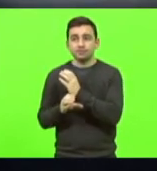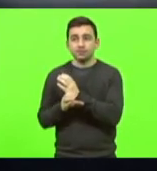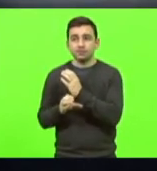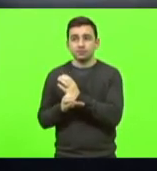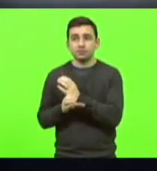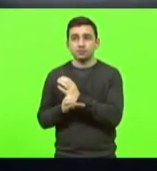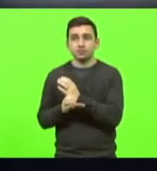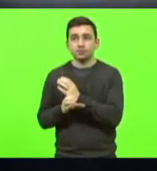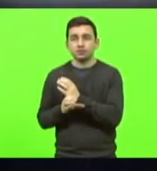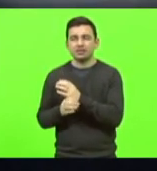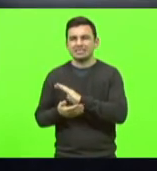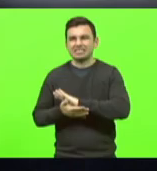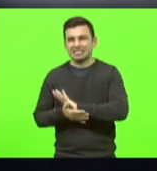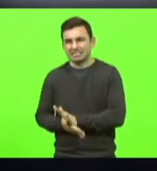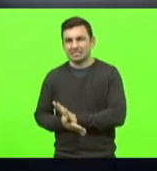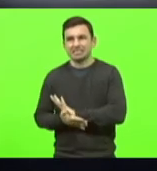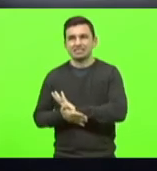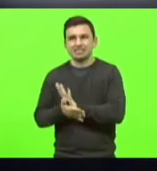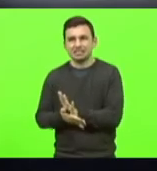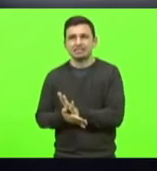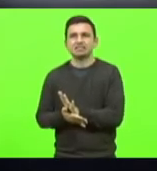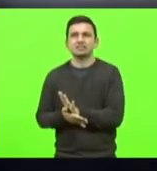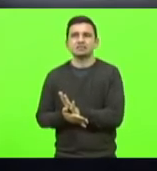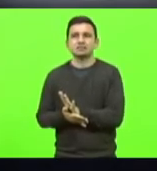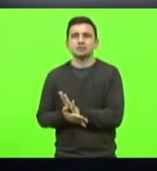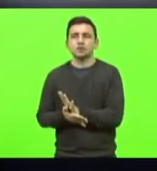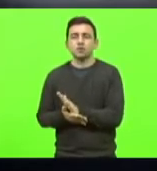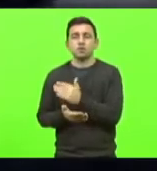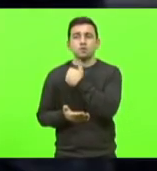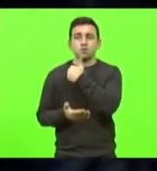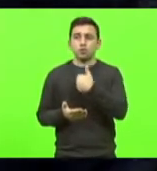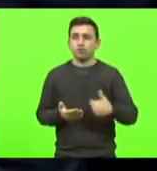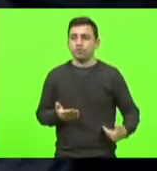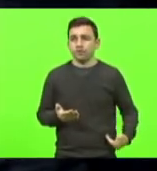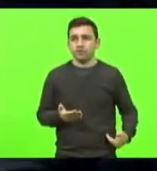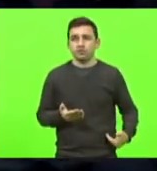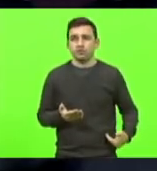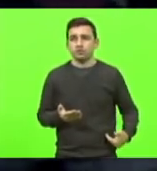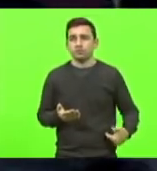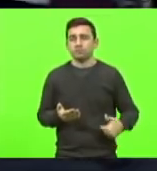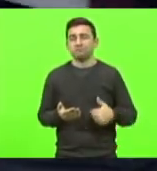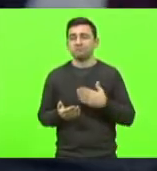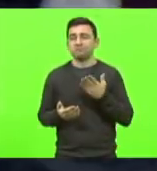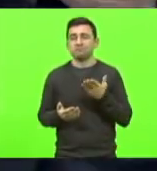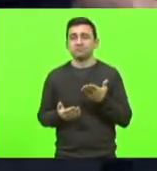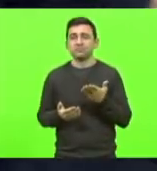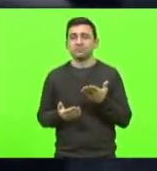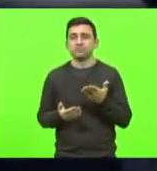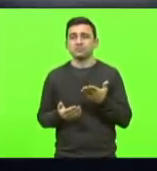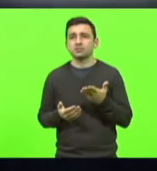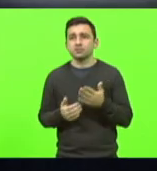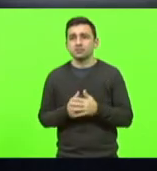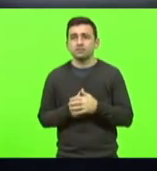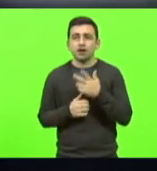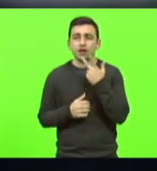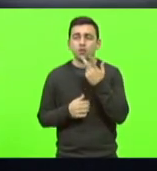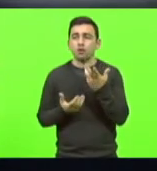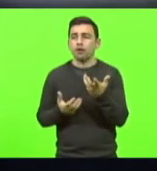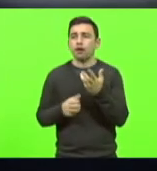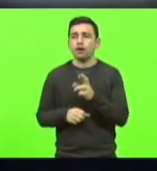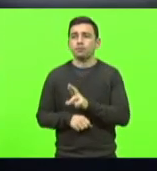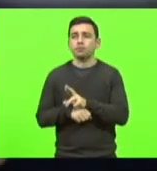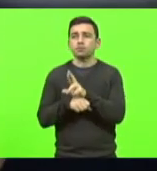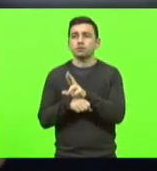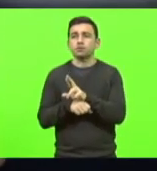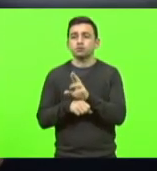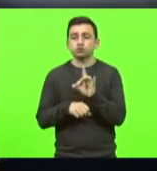sendo massacrada por um governo que se dispôs a ser representante e